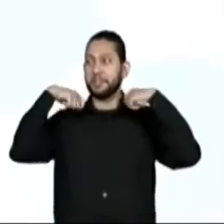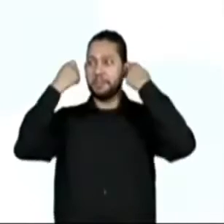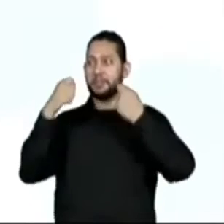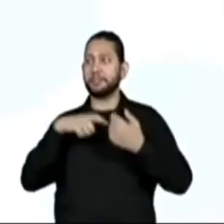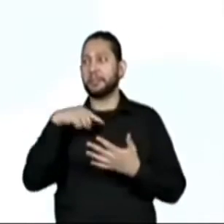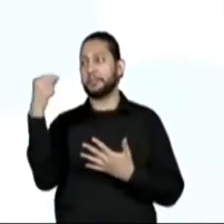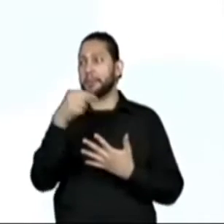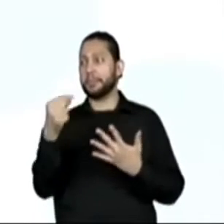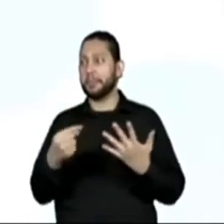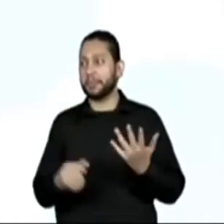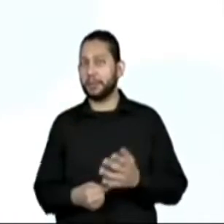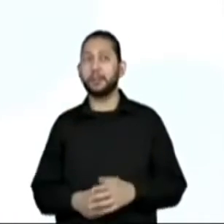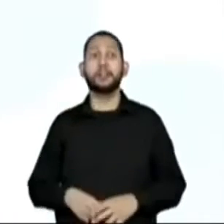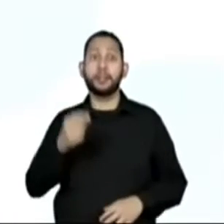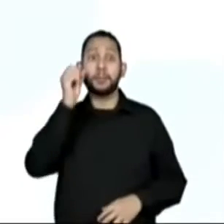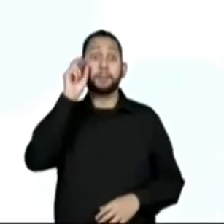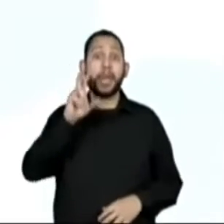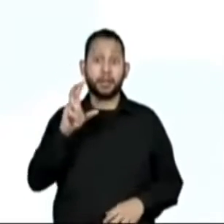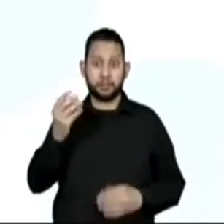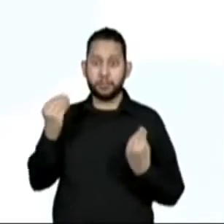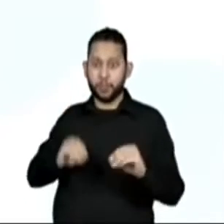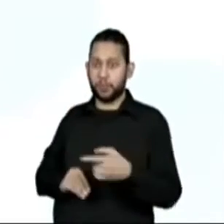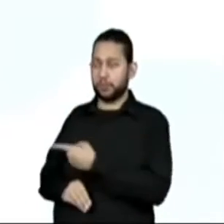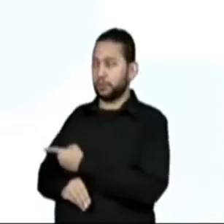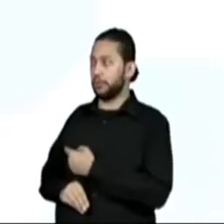Bonita, esperta.